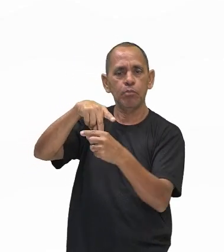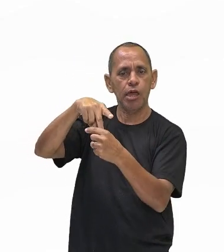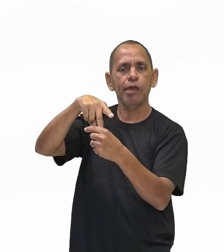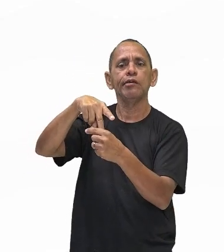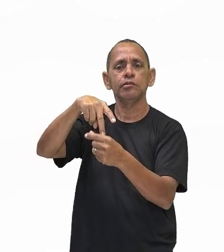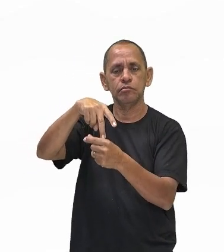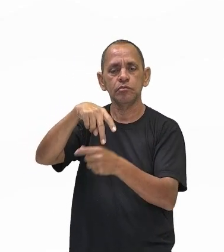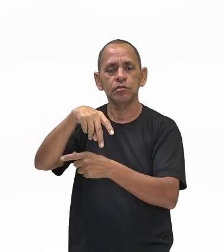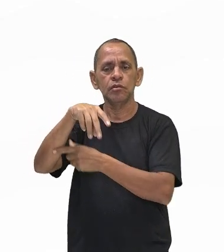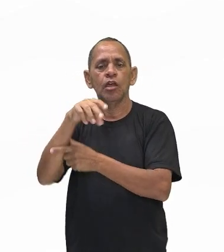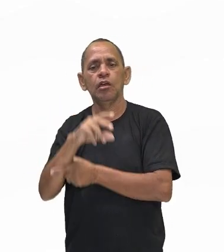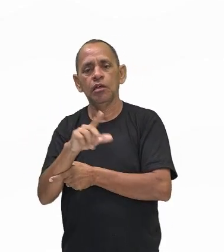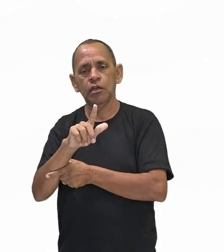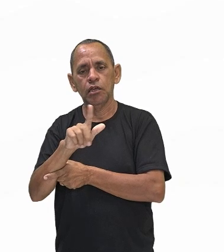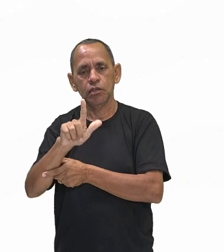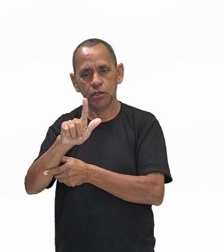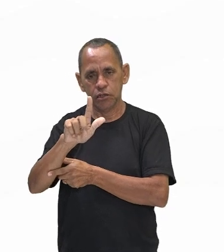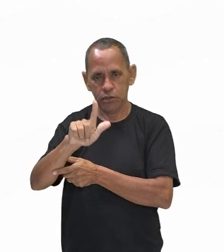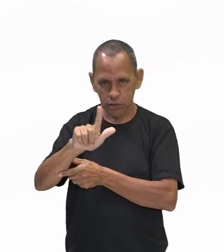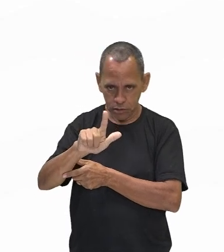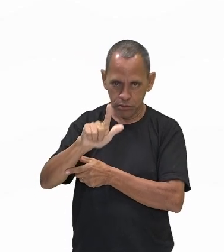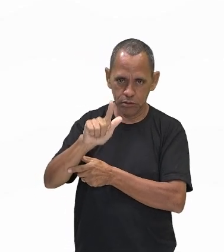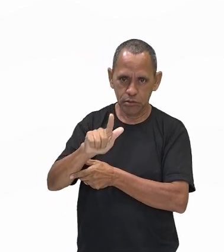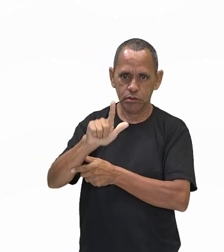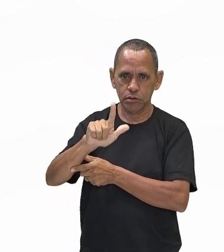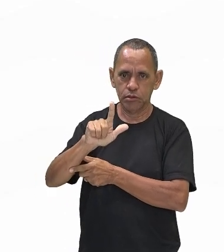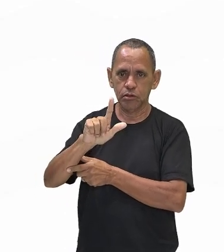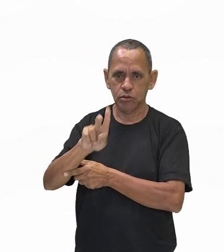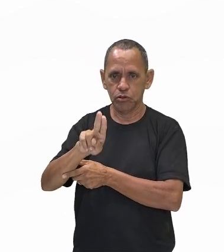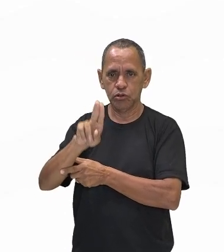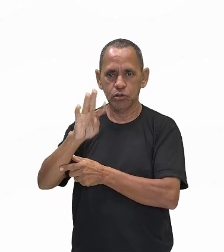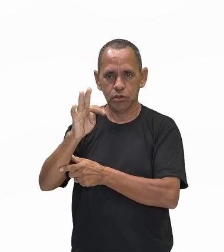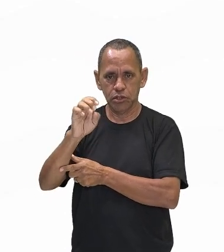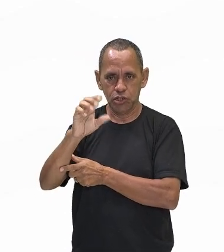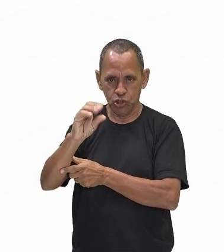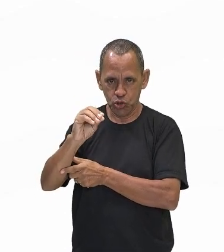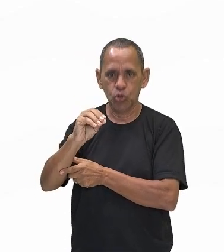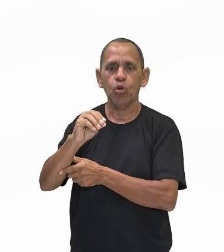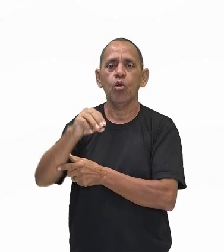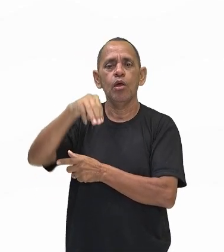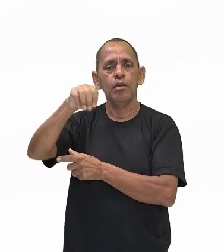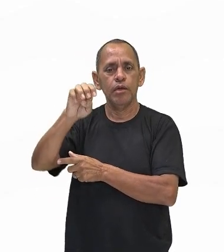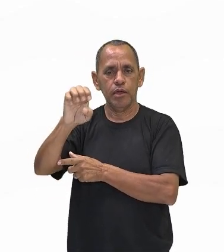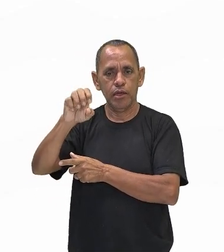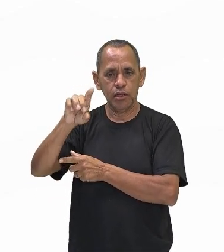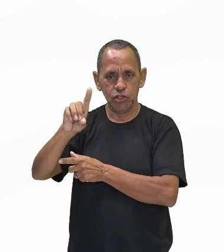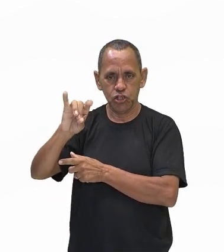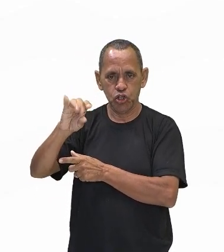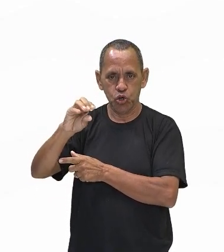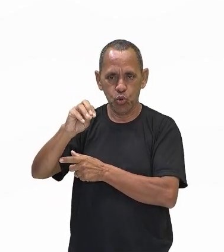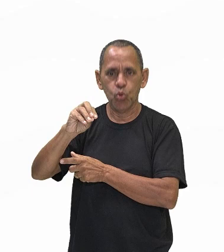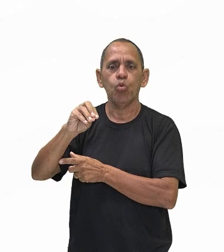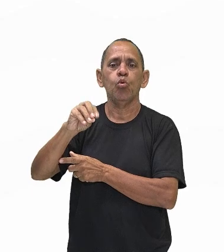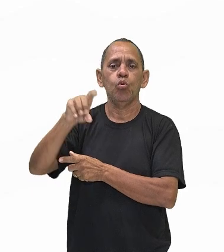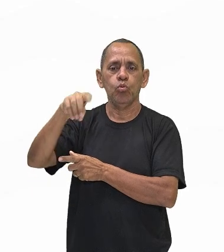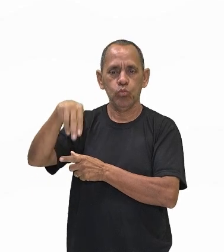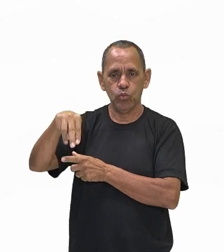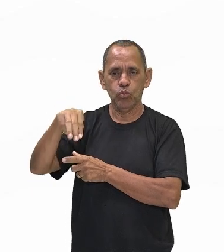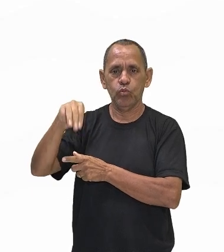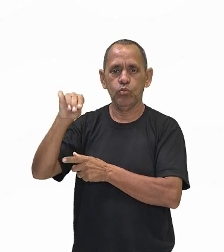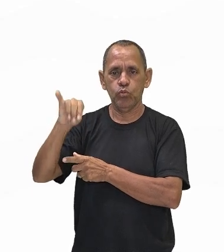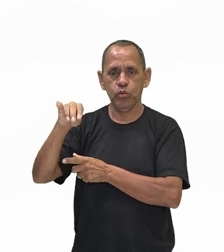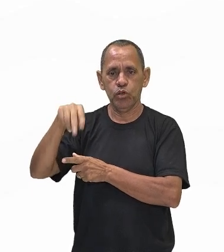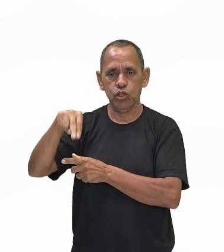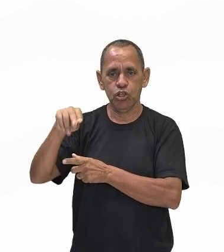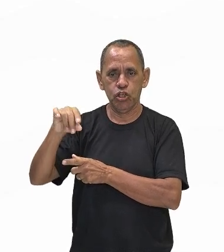tem a maior participação na abdução enquanto o glúteo máximo tem maior participação na extensão e